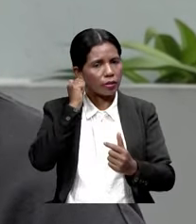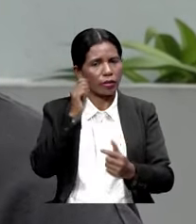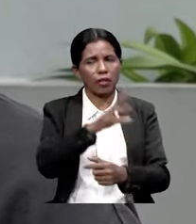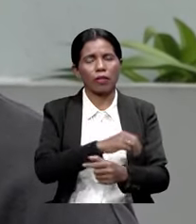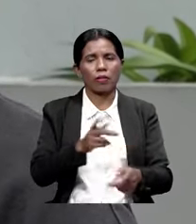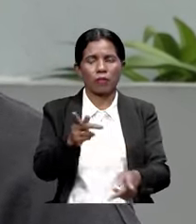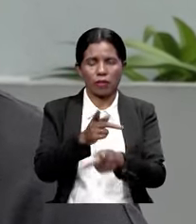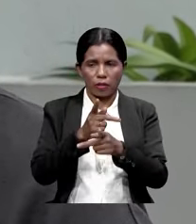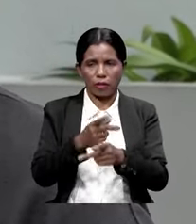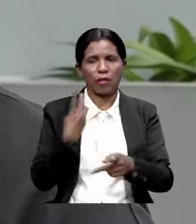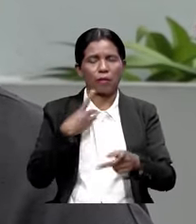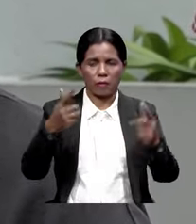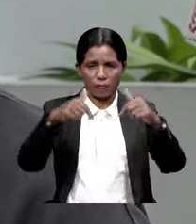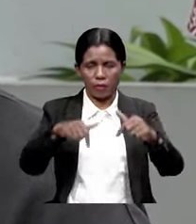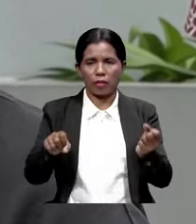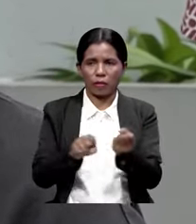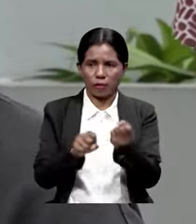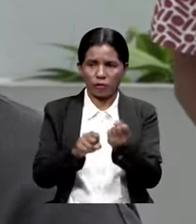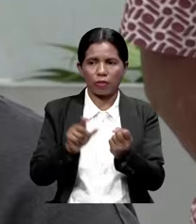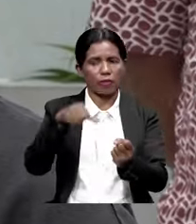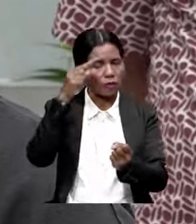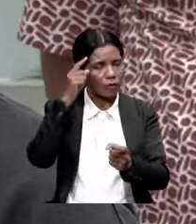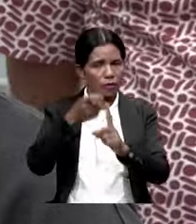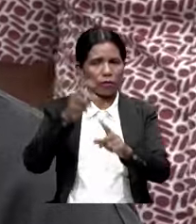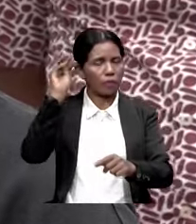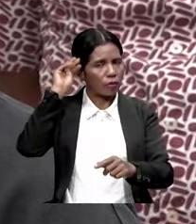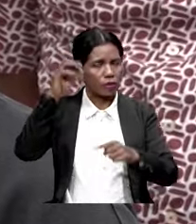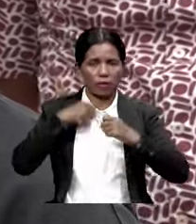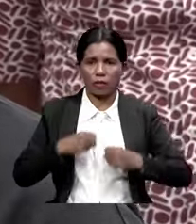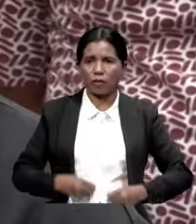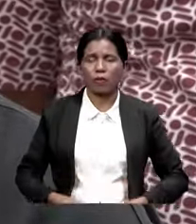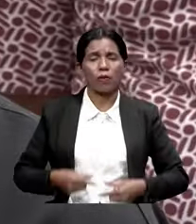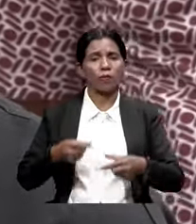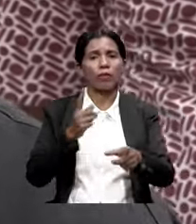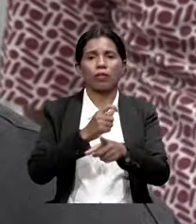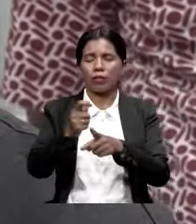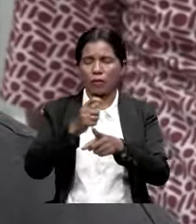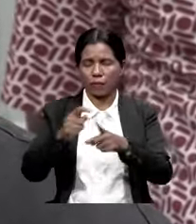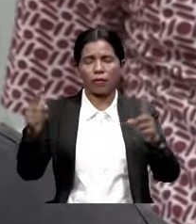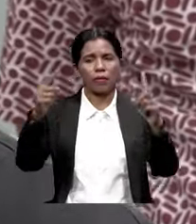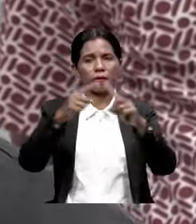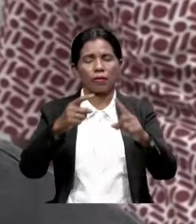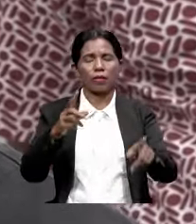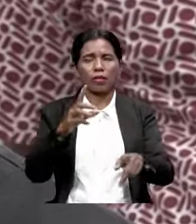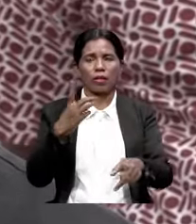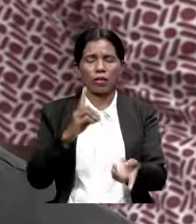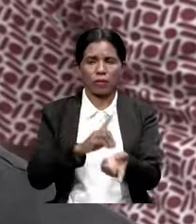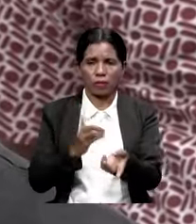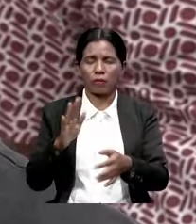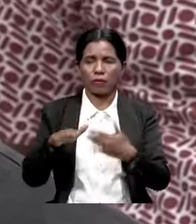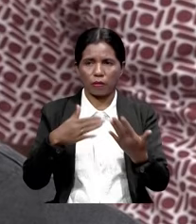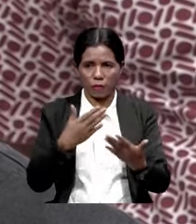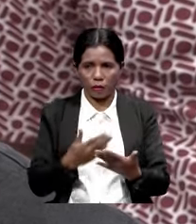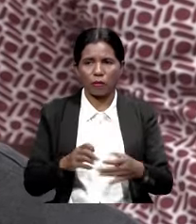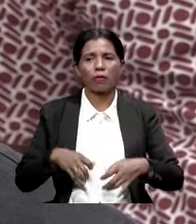Care Network. Ami mai hane atu suporta governo li Husi Ministério da Saúde ori fo treinamento intensivo bai tene pessoal saúde sira. A tua